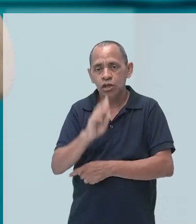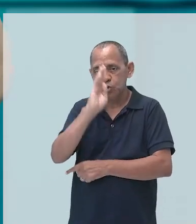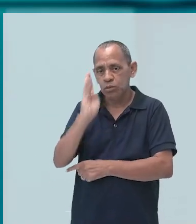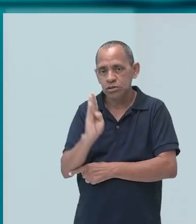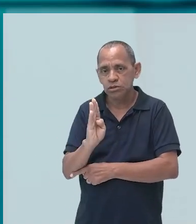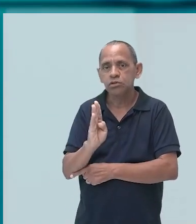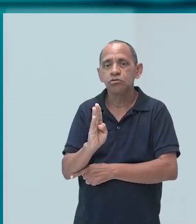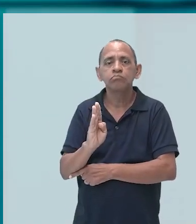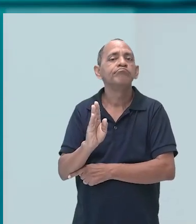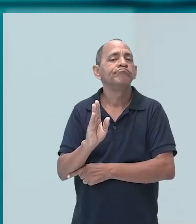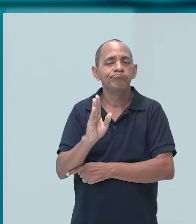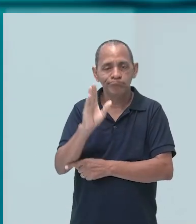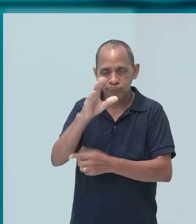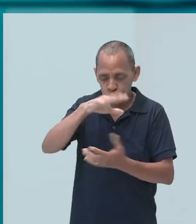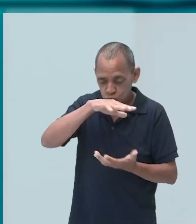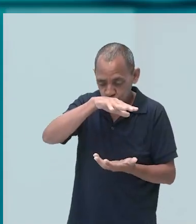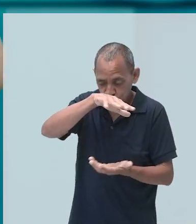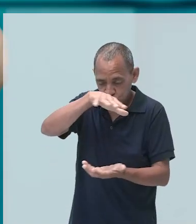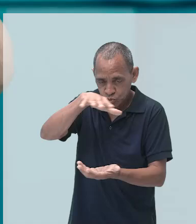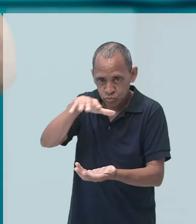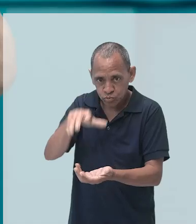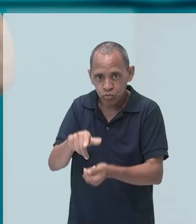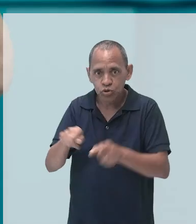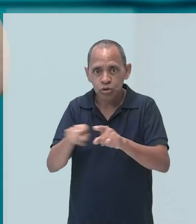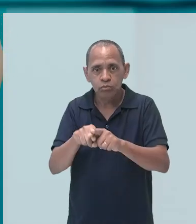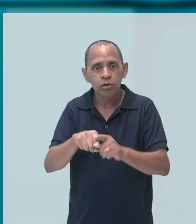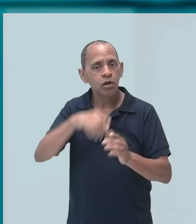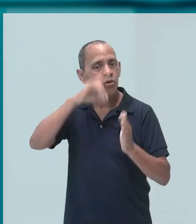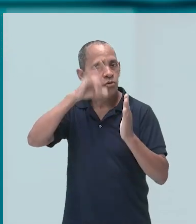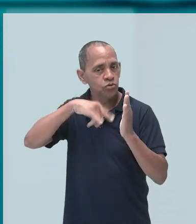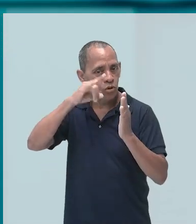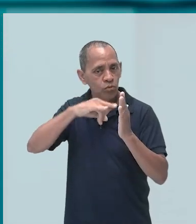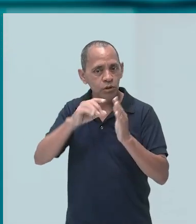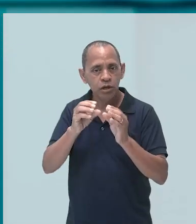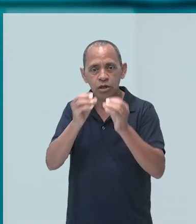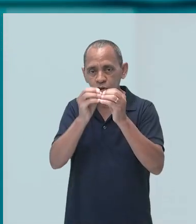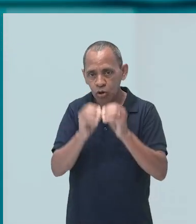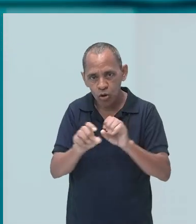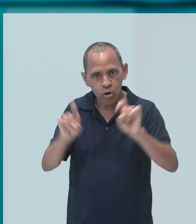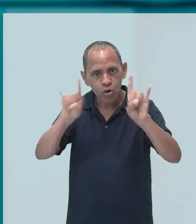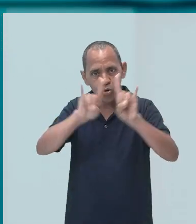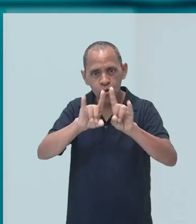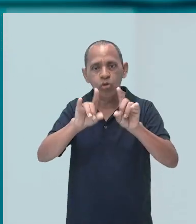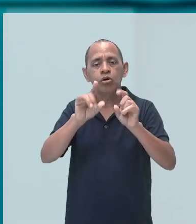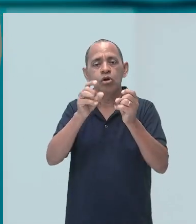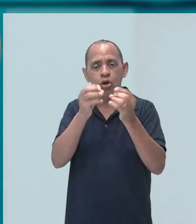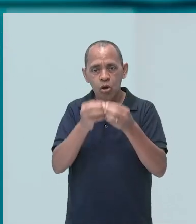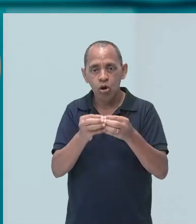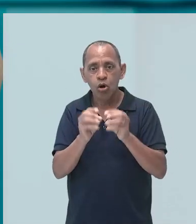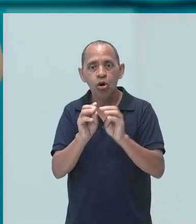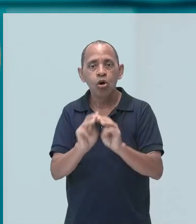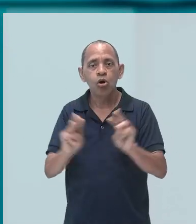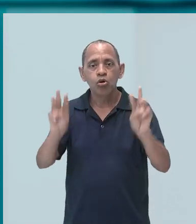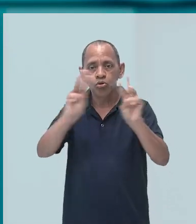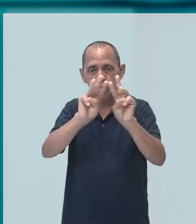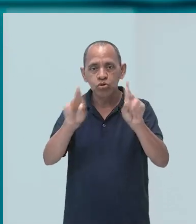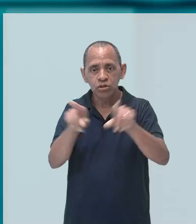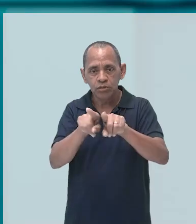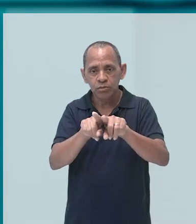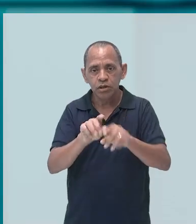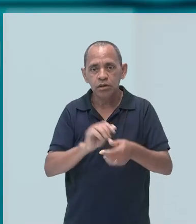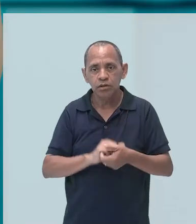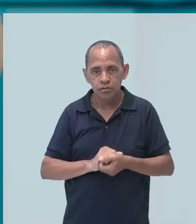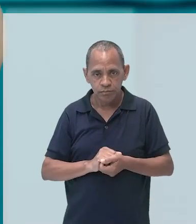preocupação que iniciou de forma internacional, com aquela declaração, aquele documento da ONU, né? Então, a partir